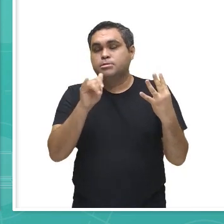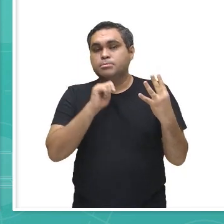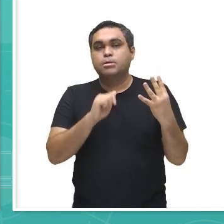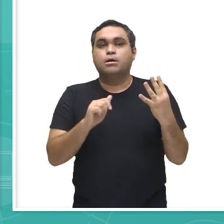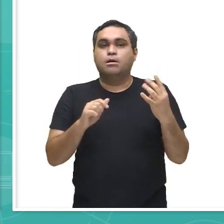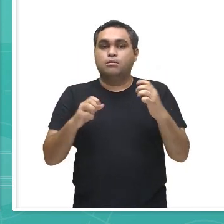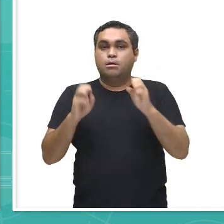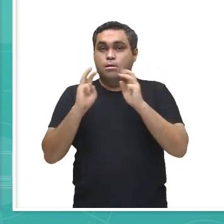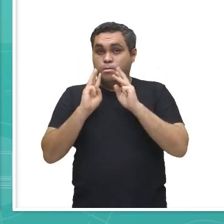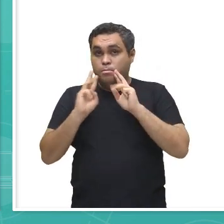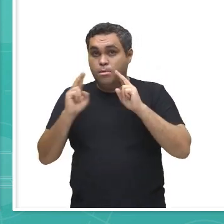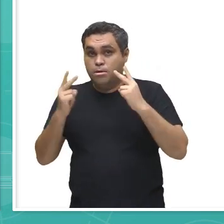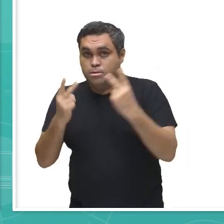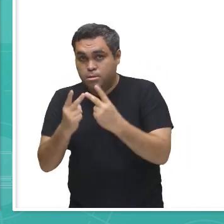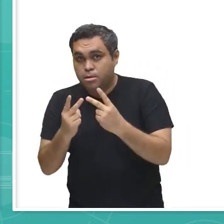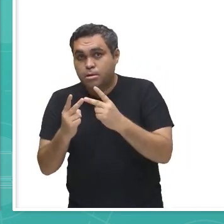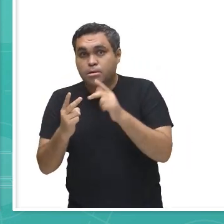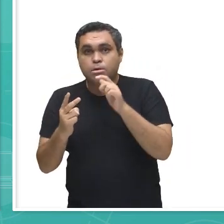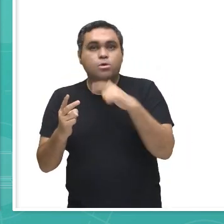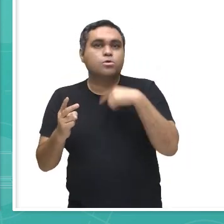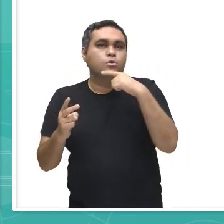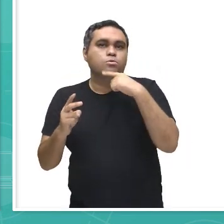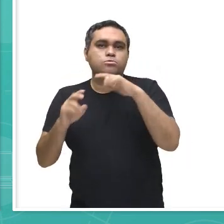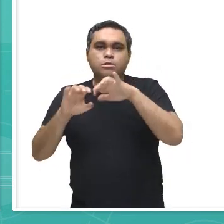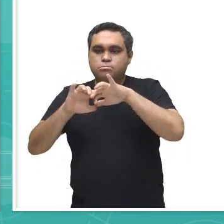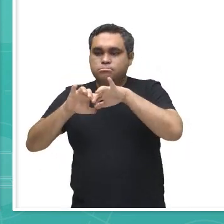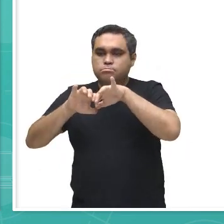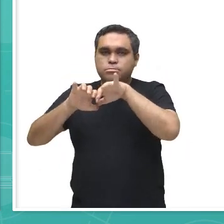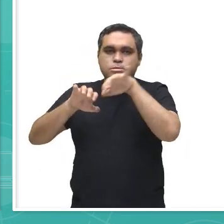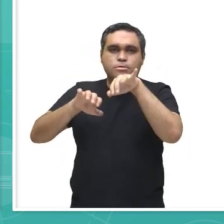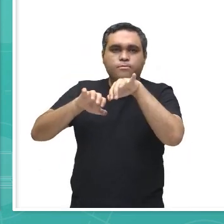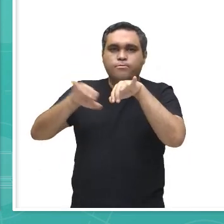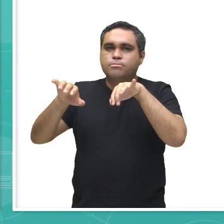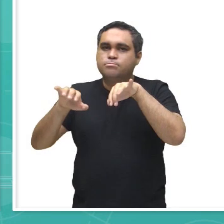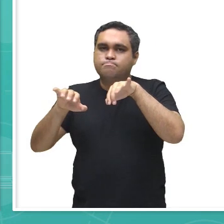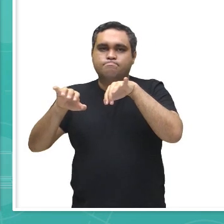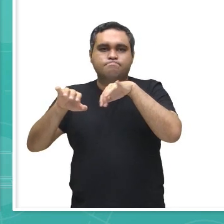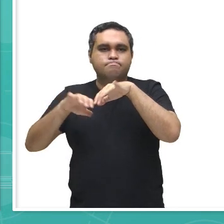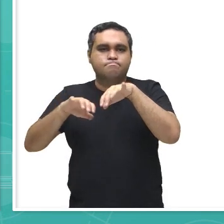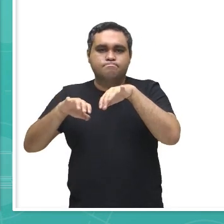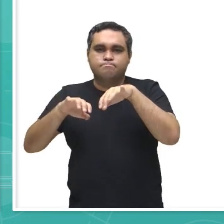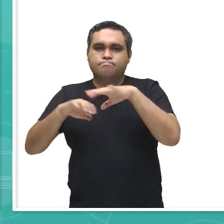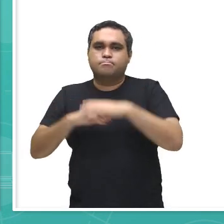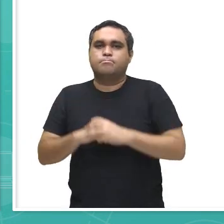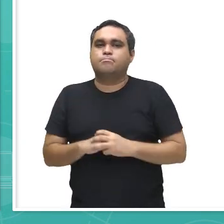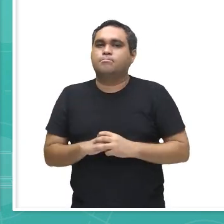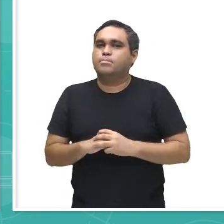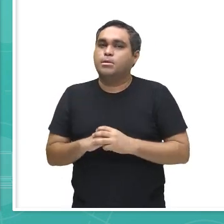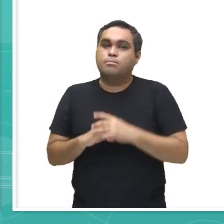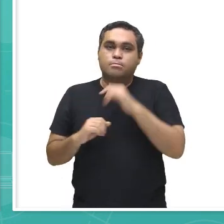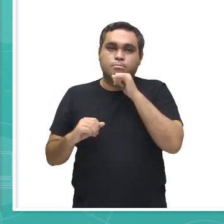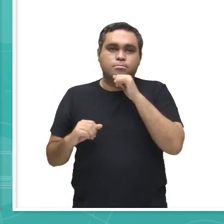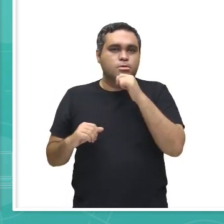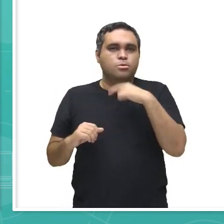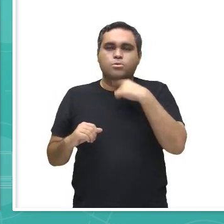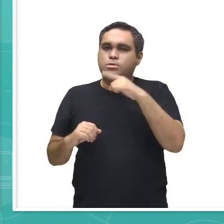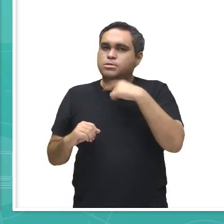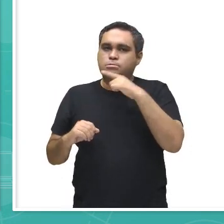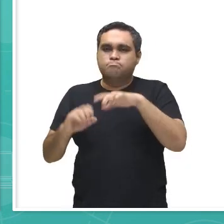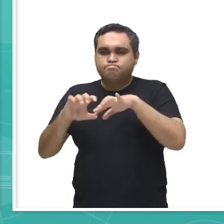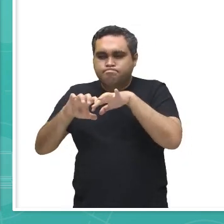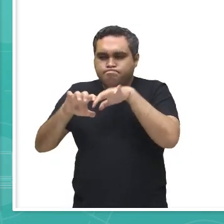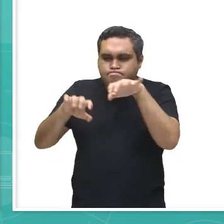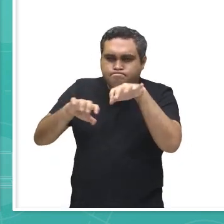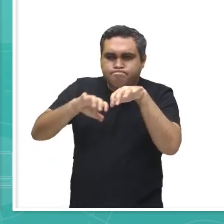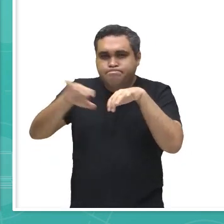matéria ela é indivisível, ou seja, chega num determinado ponto que ela não se divide mais. E aí,